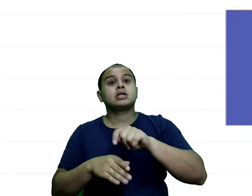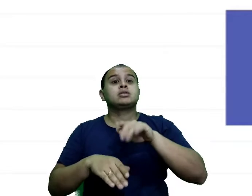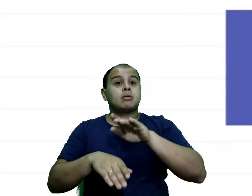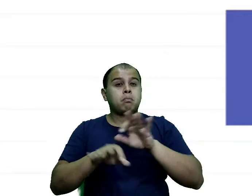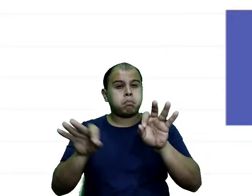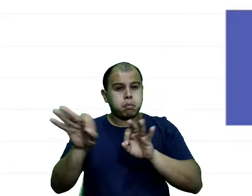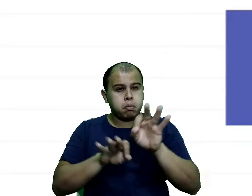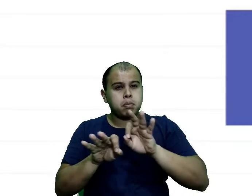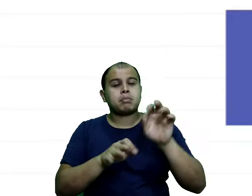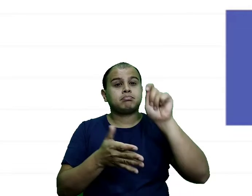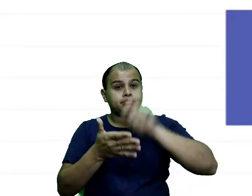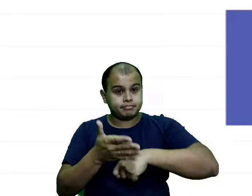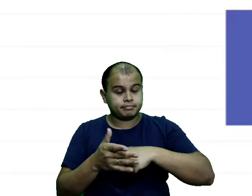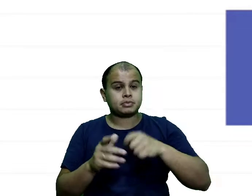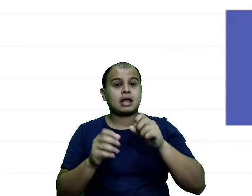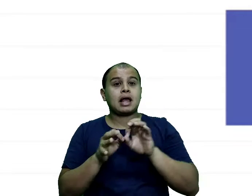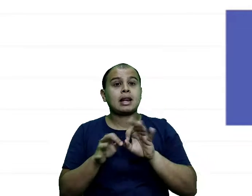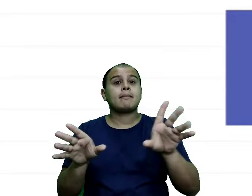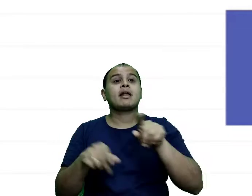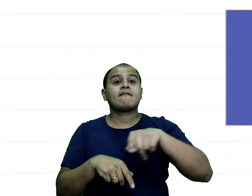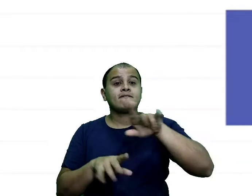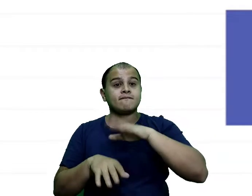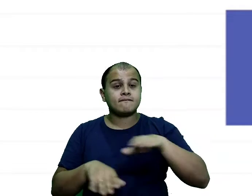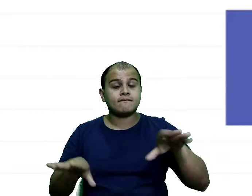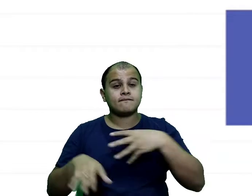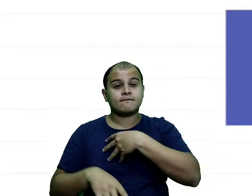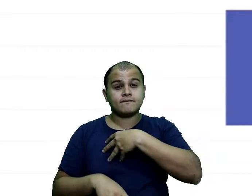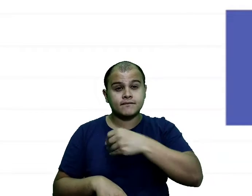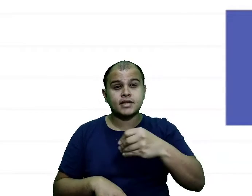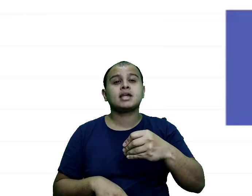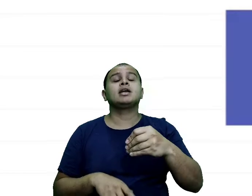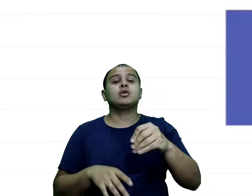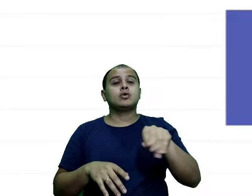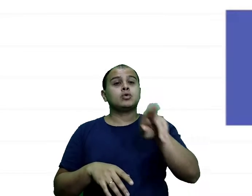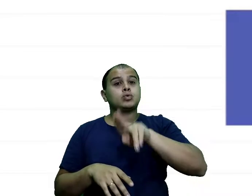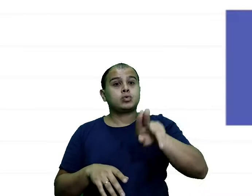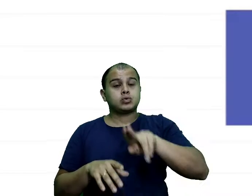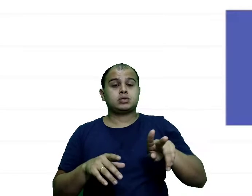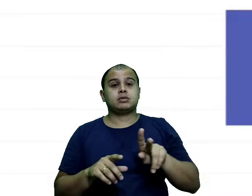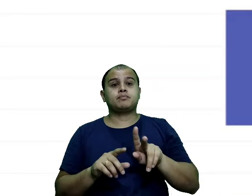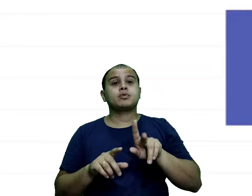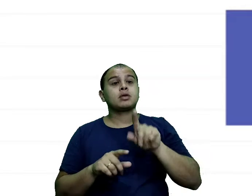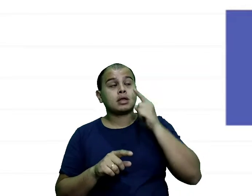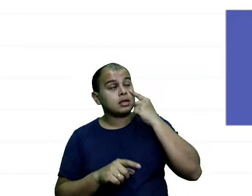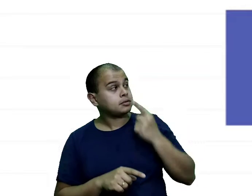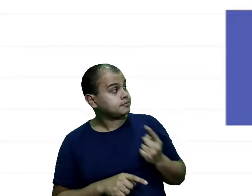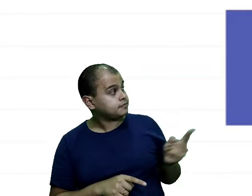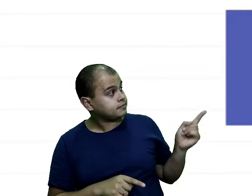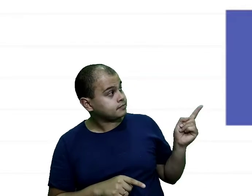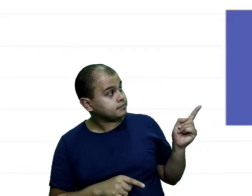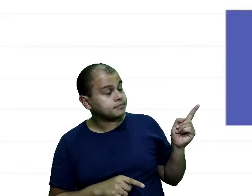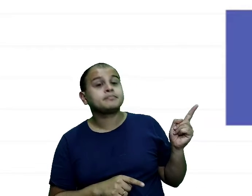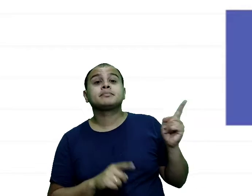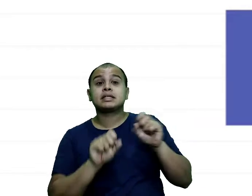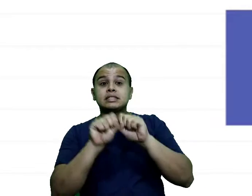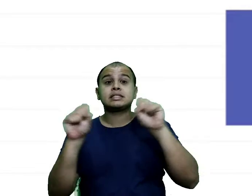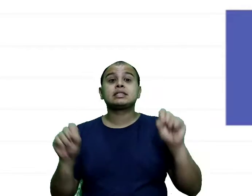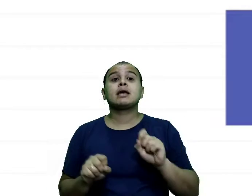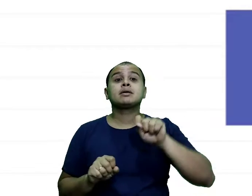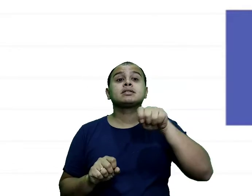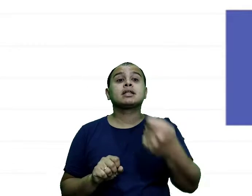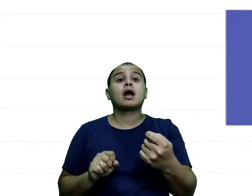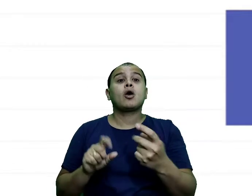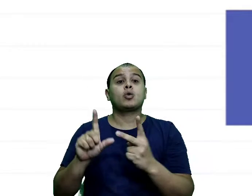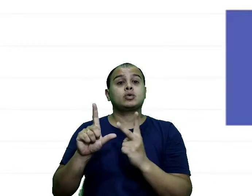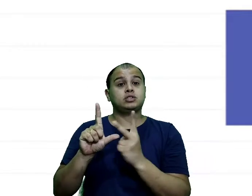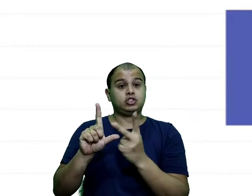e iniciar o uso da plataforma. A plataforma é essa que está aqui no cantinho, chama Microsoft Teams. Ela tem que ser instalada ou